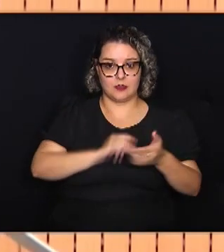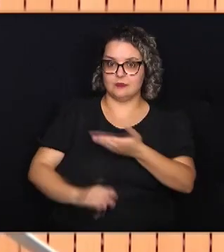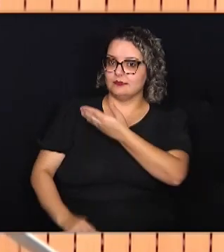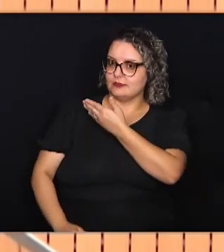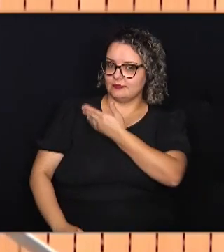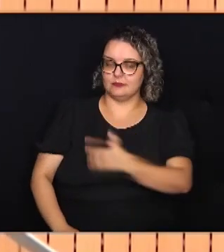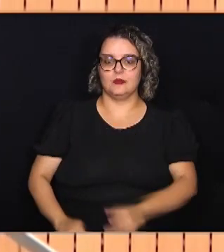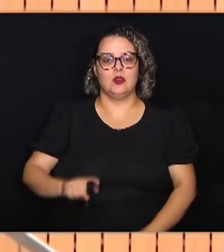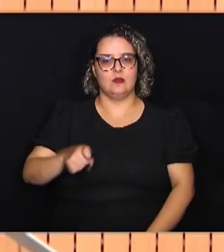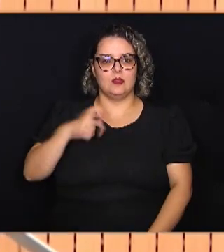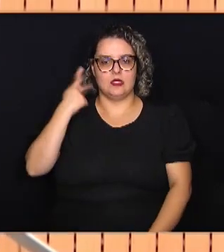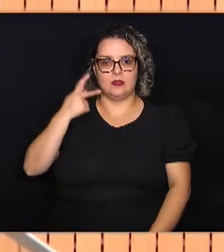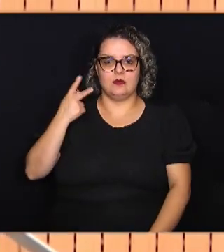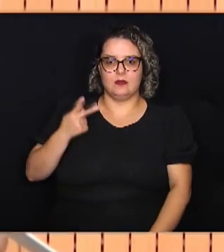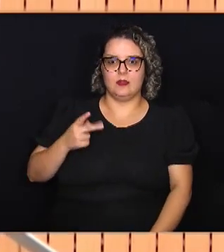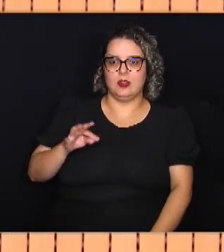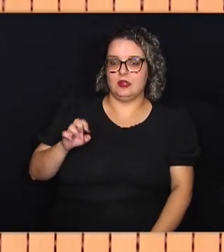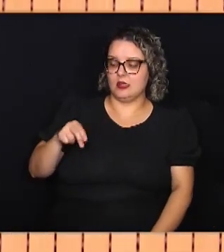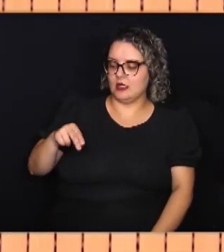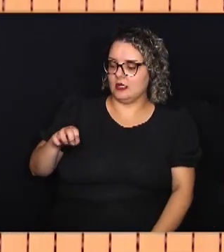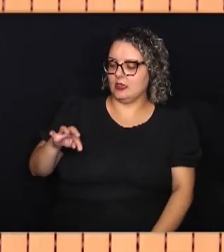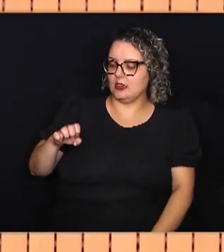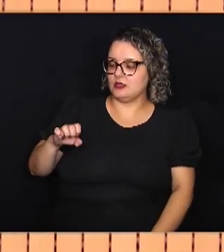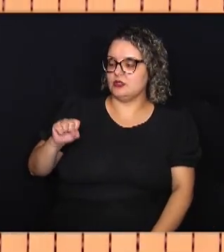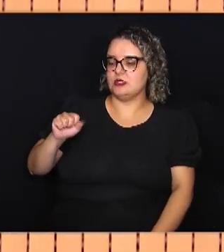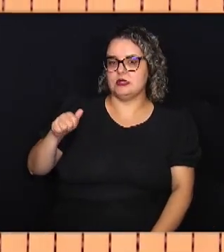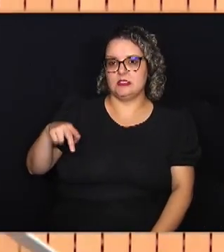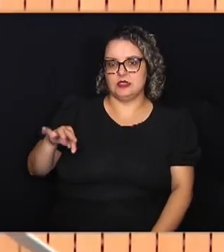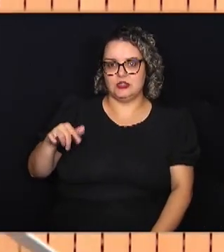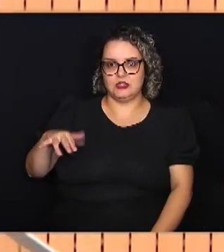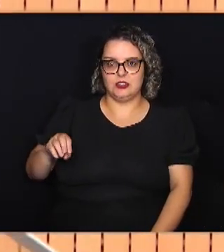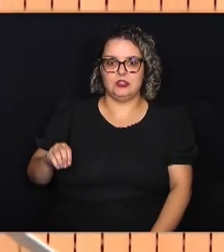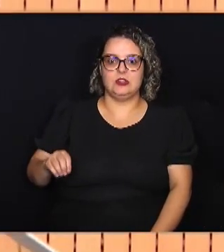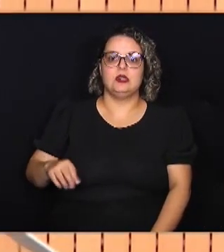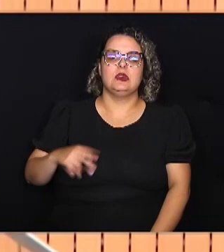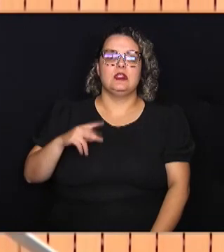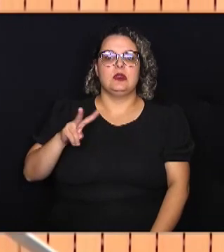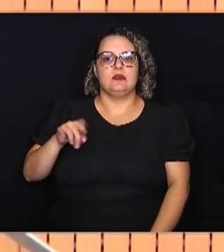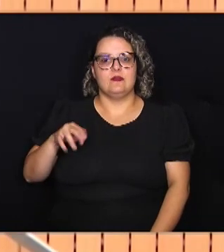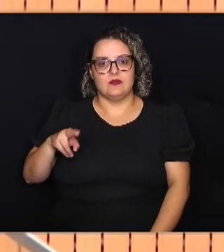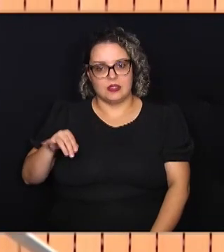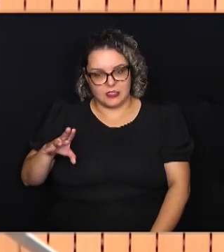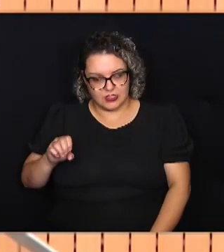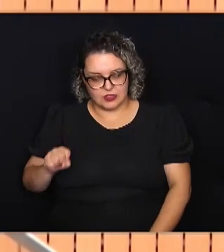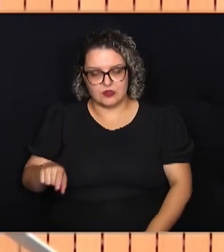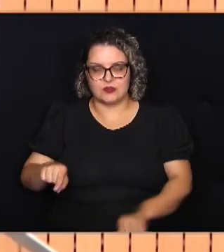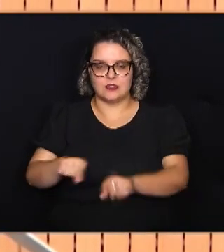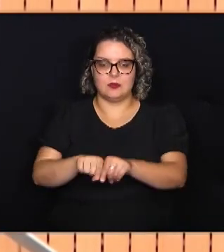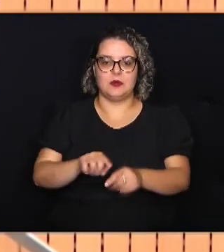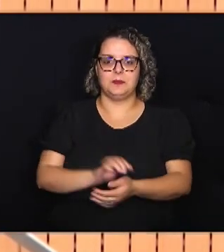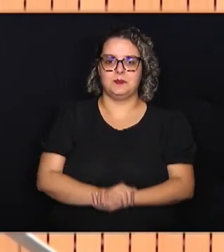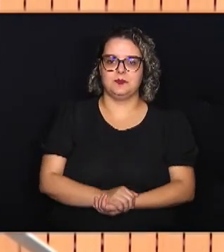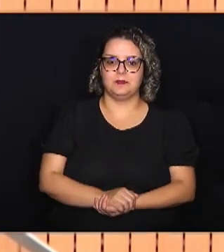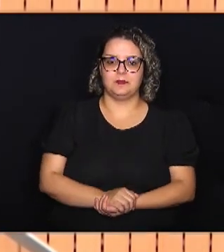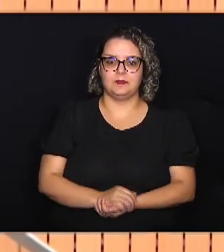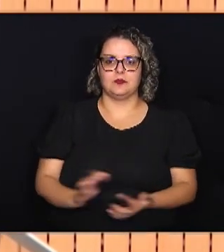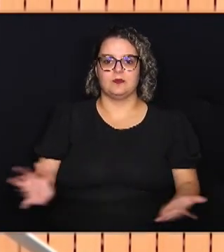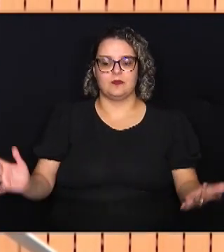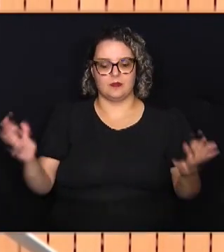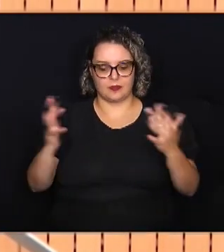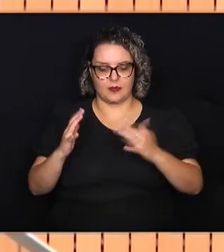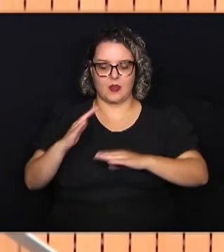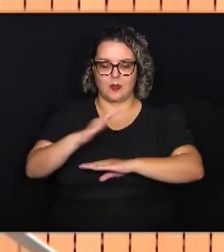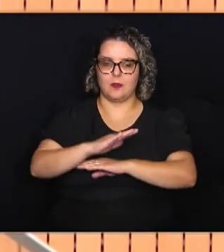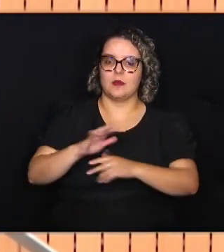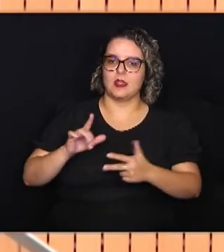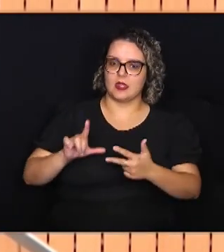os ex-vereadores Tenente Santini e Vinícius Gratti. Todos estão vindo para uma casa de